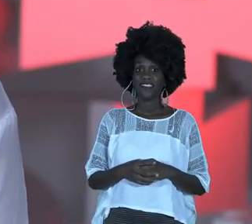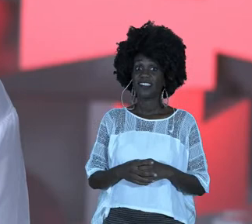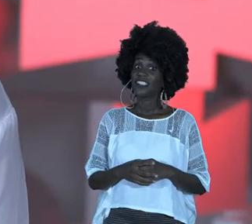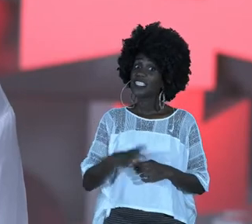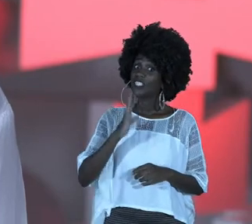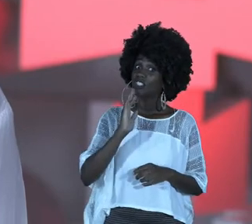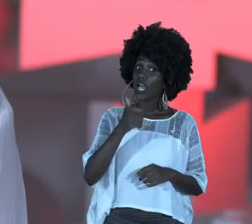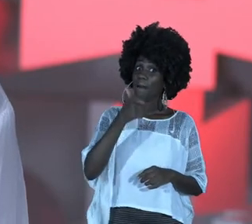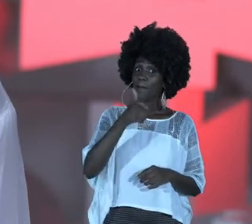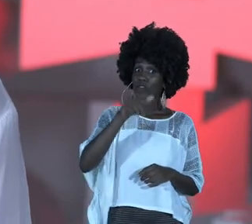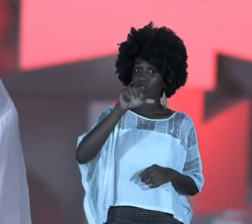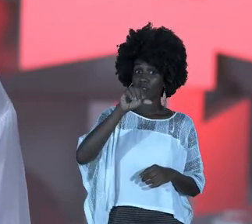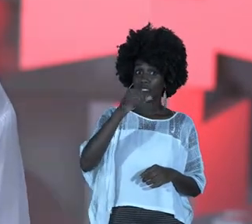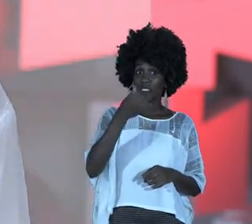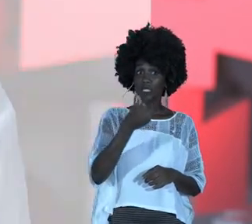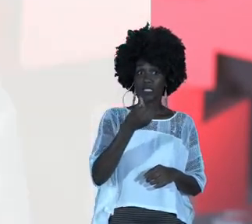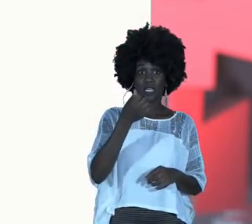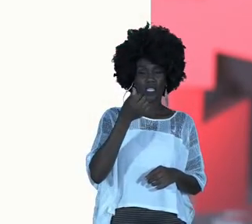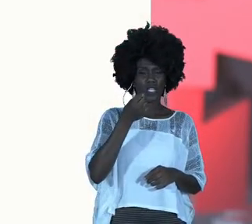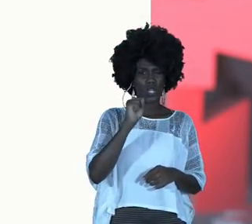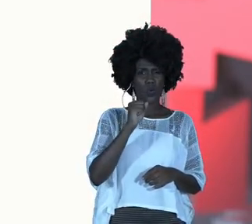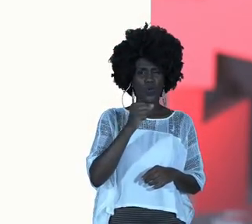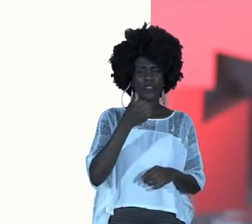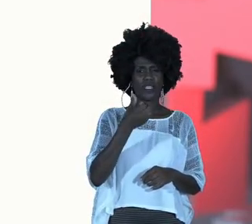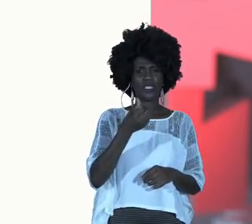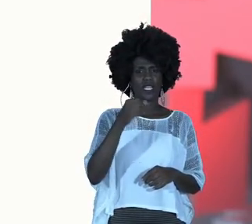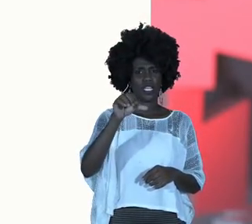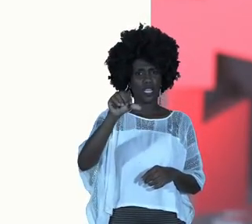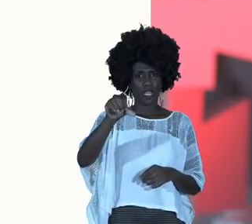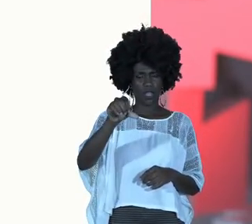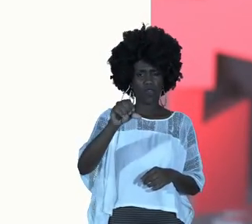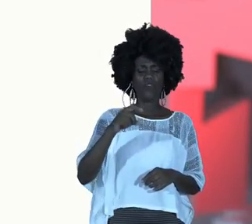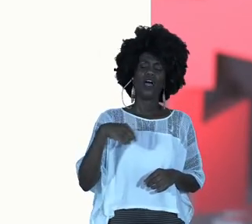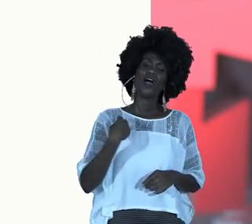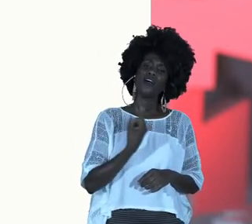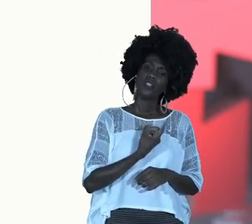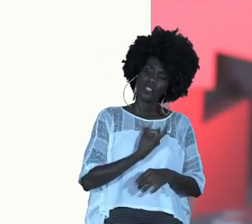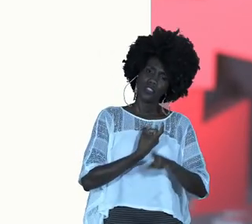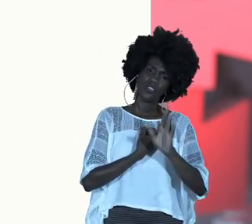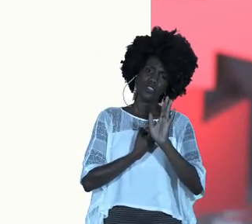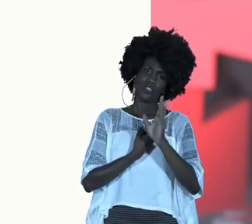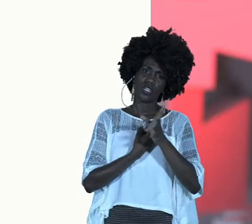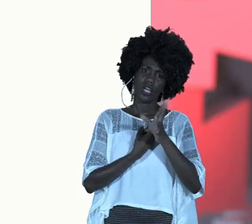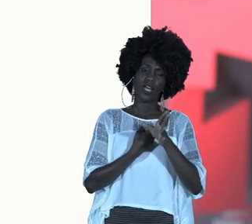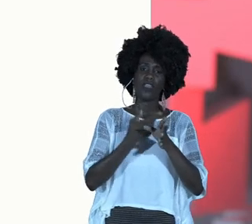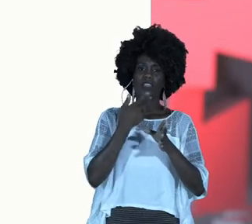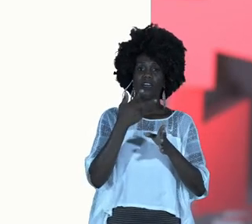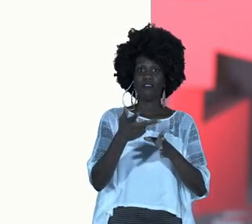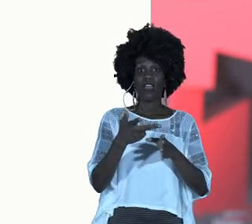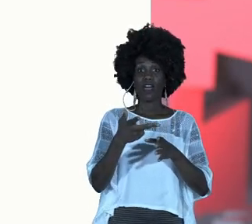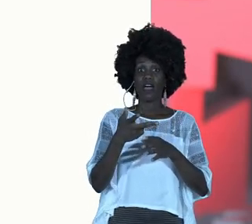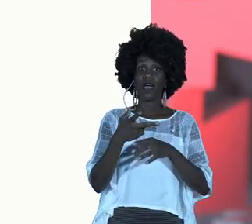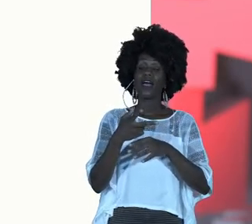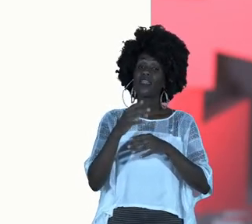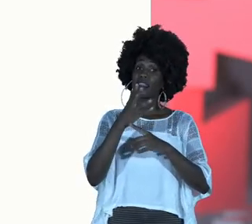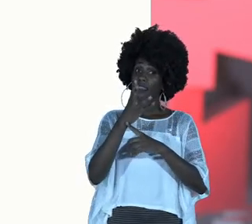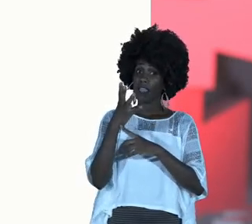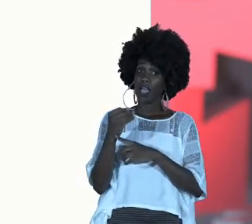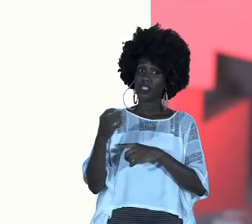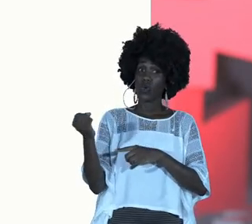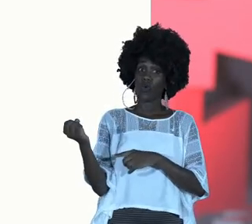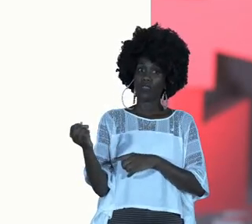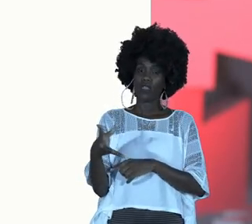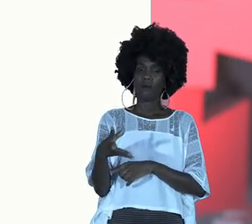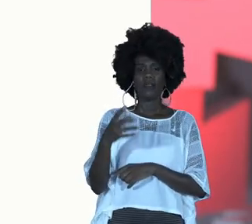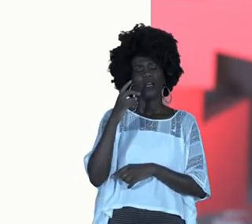Já de 1968 e 69, a gente já está tratando aqui da arte contemporânea, a